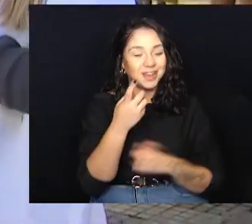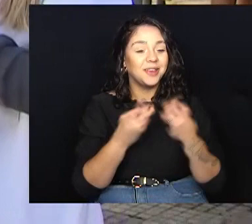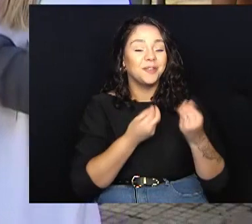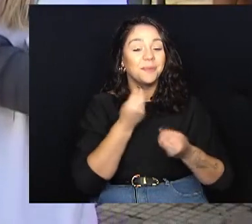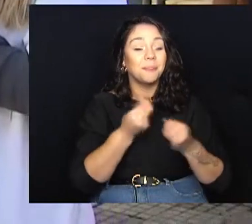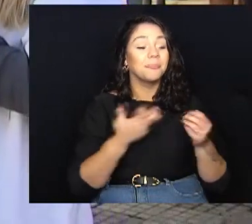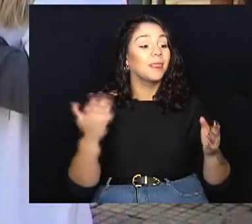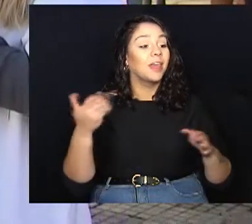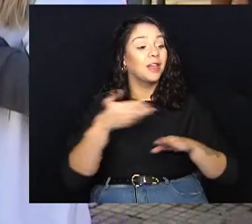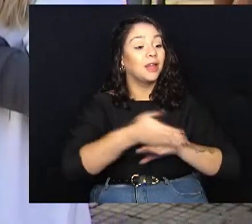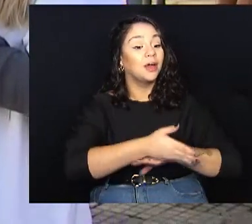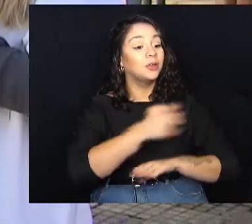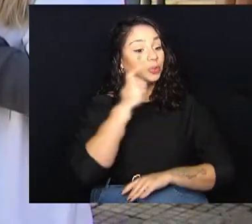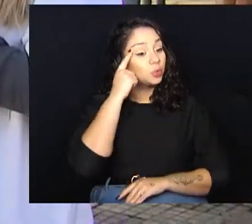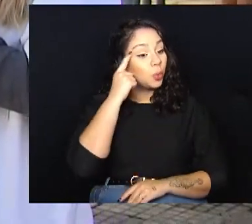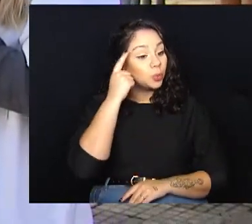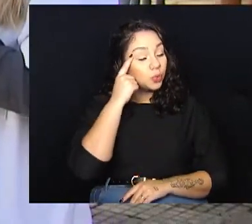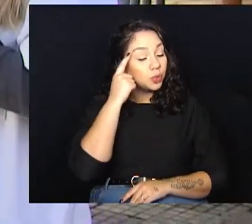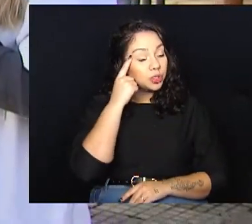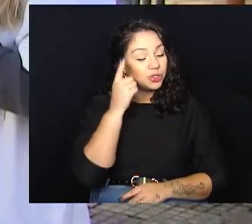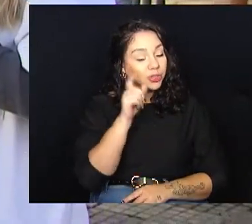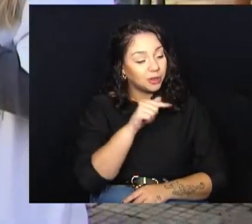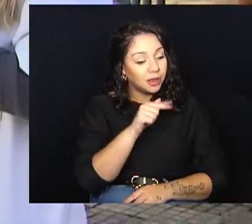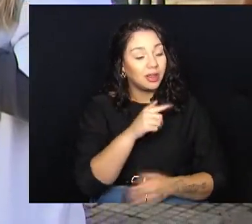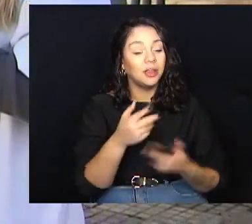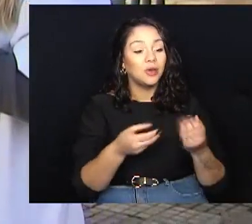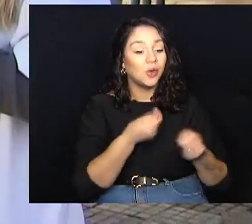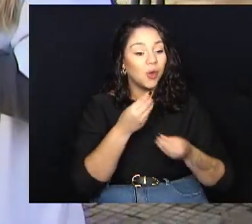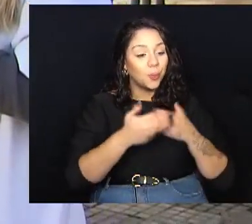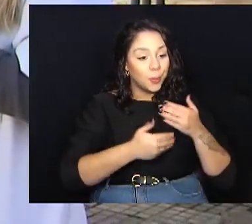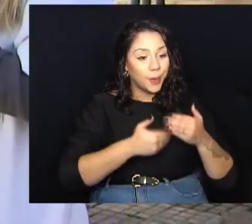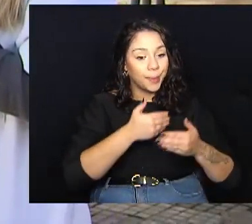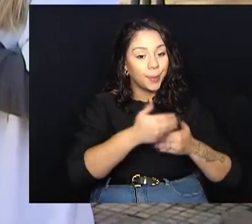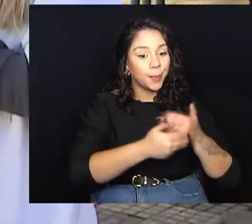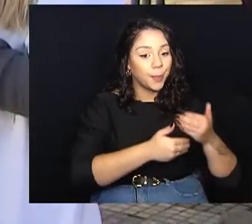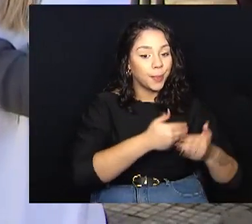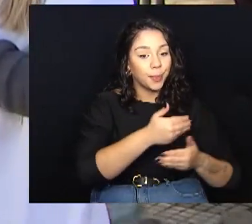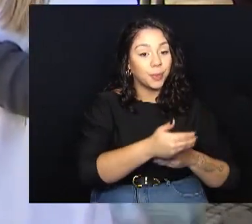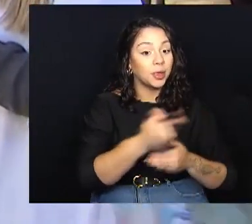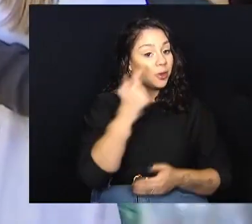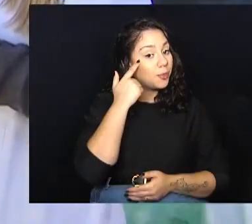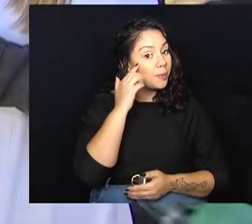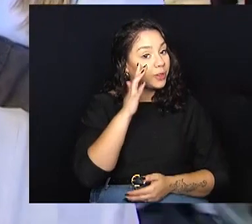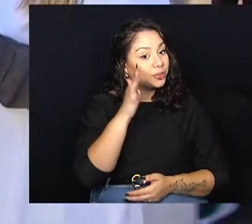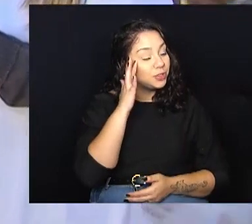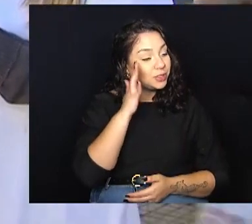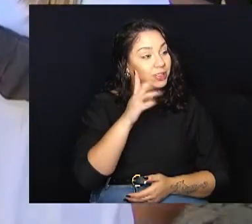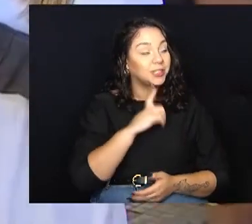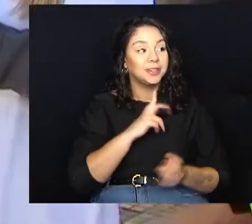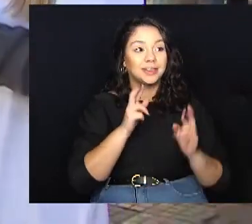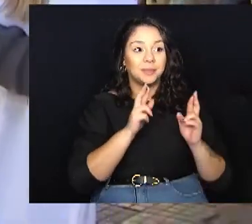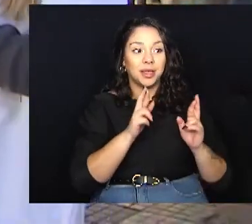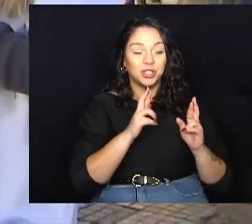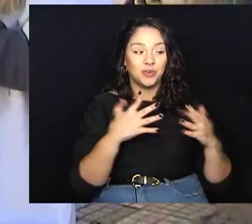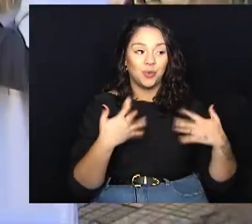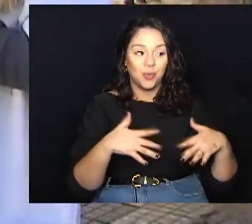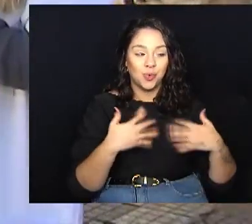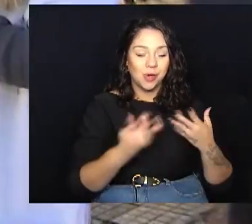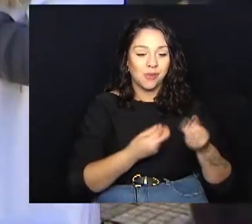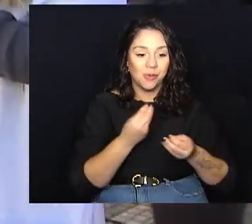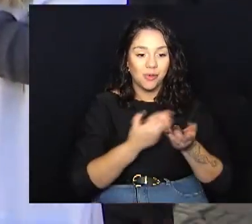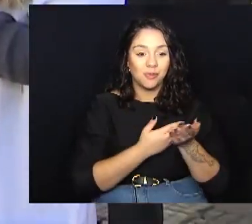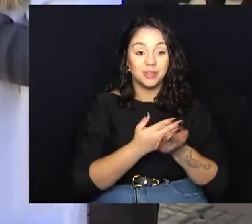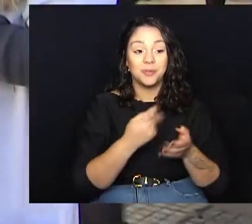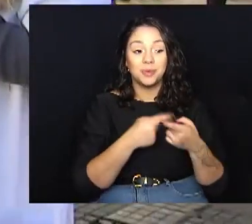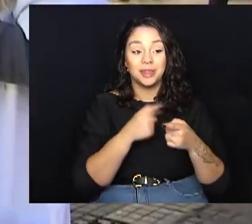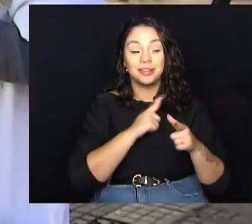vem todos os dias aqui né Adriana como que tá o passo a passo aí imagina que a expectativa esteja grande né porque tem muita